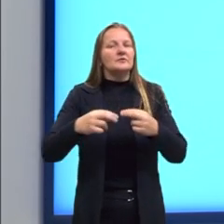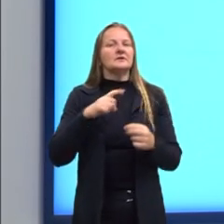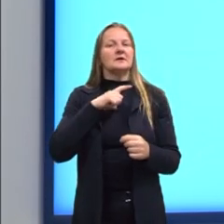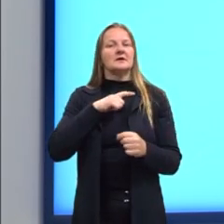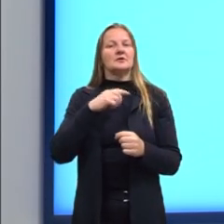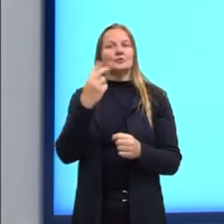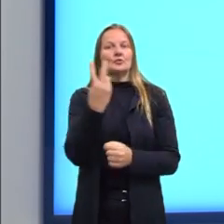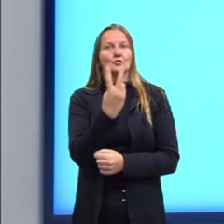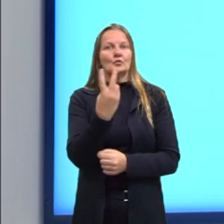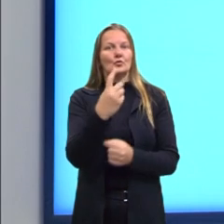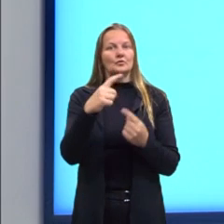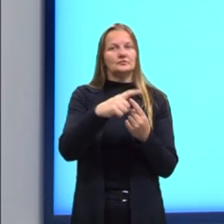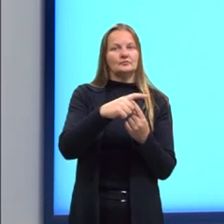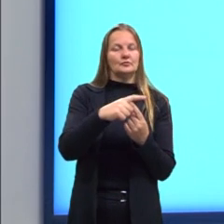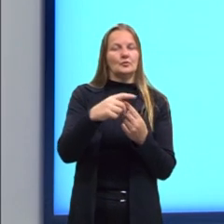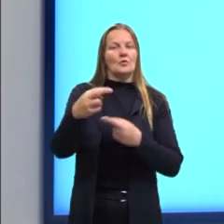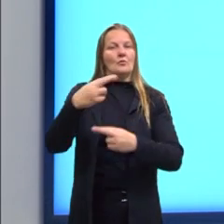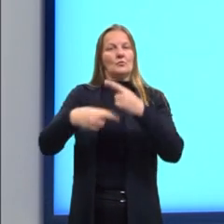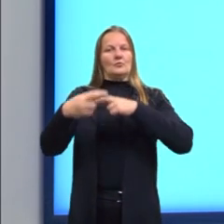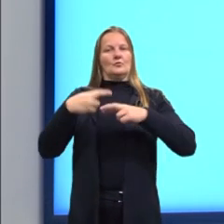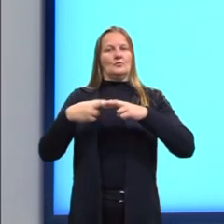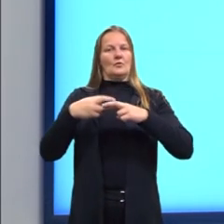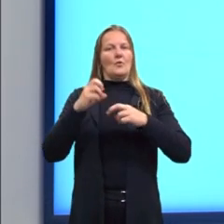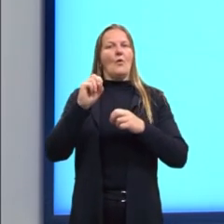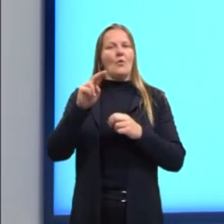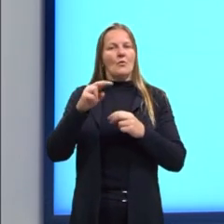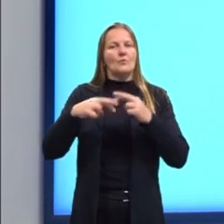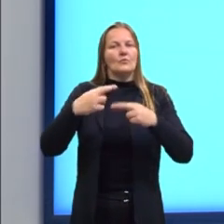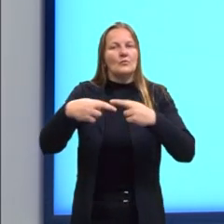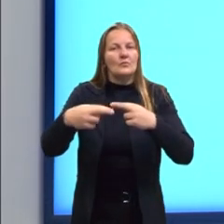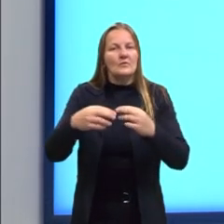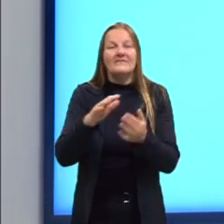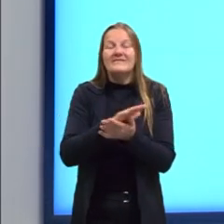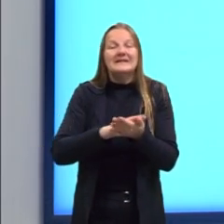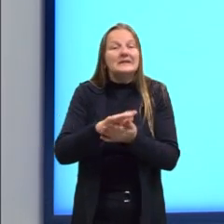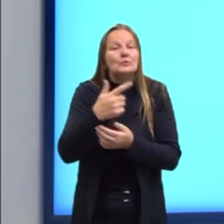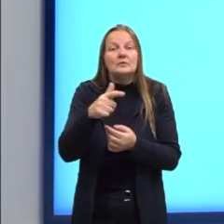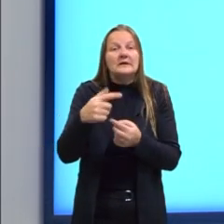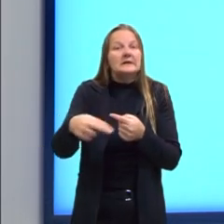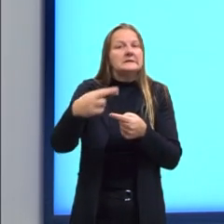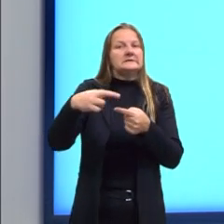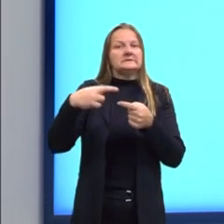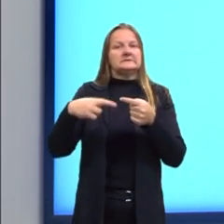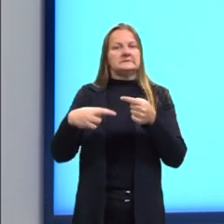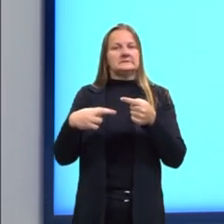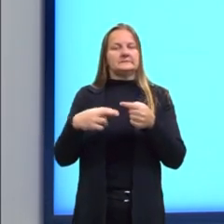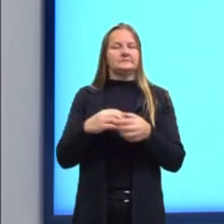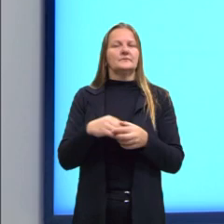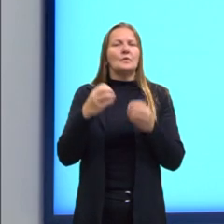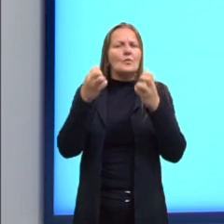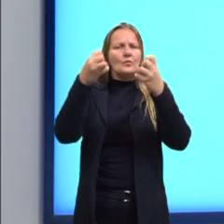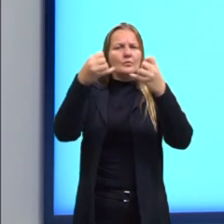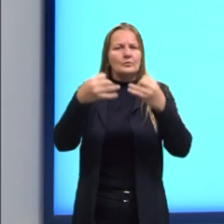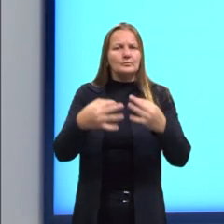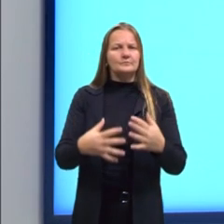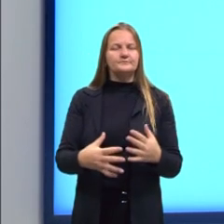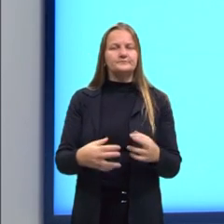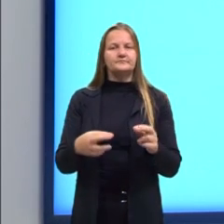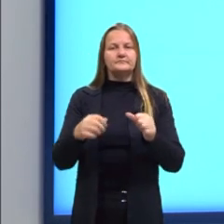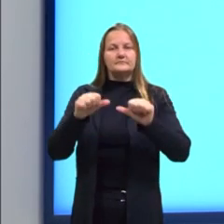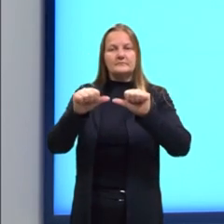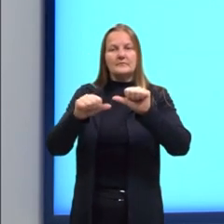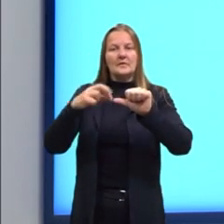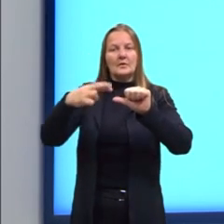e reação reversível as reações irreversíveis são aquelas em que os